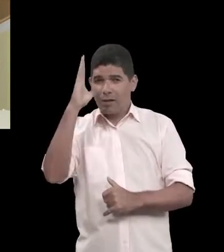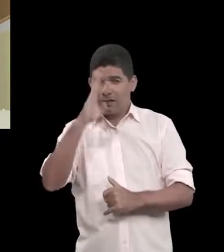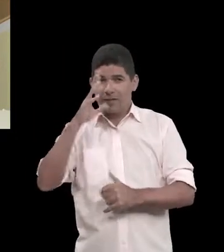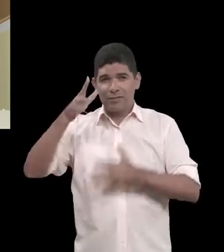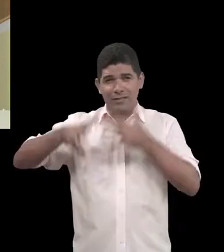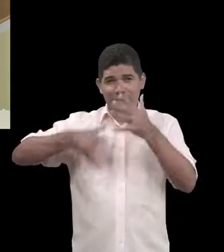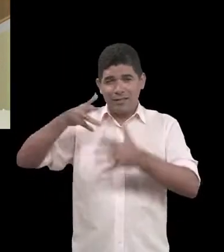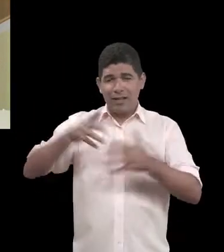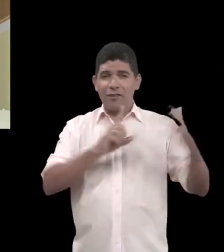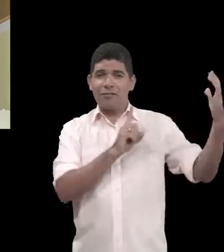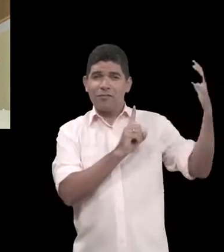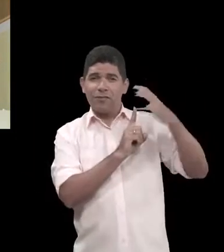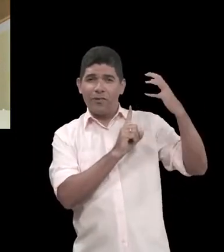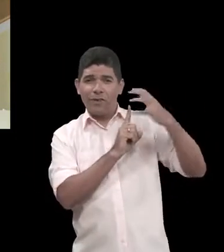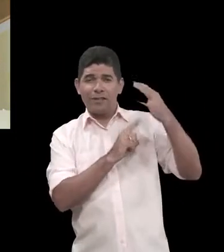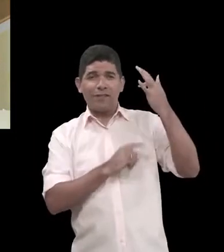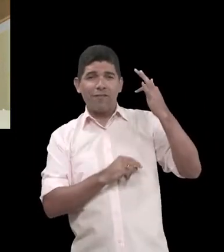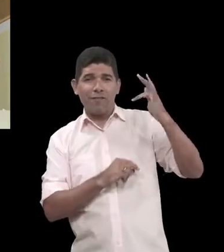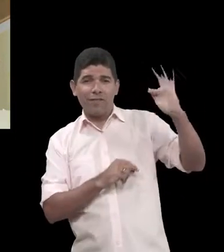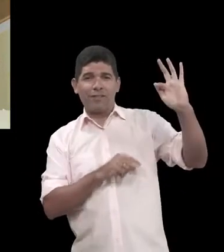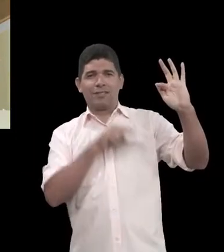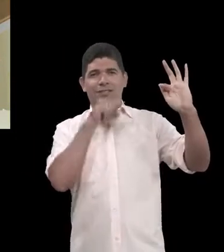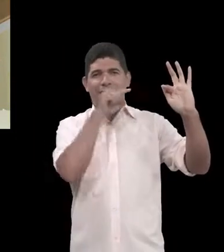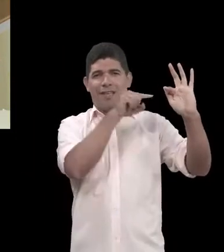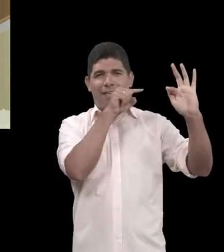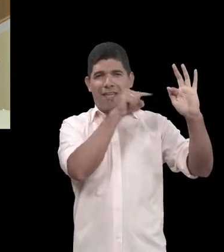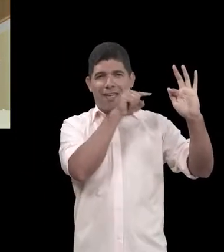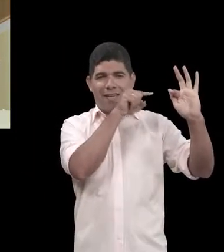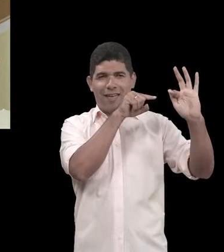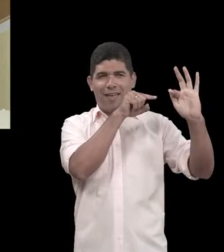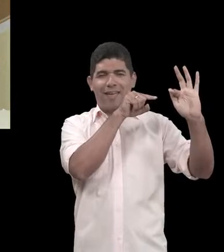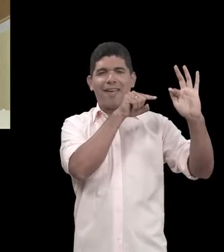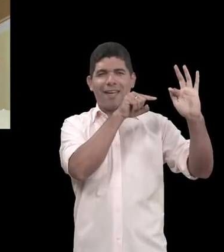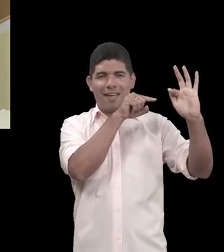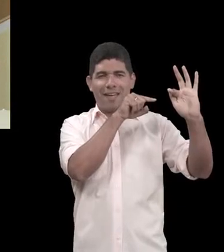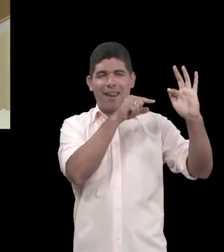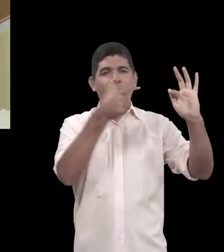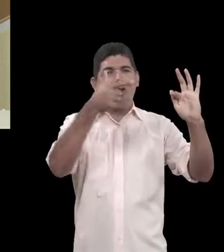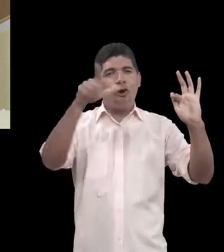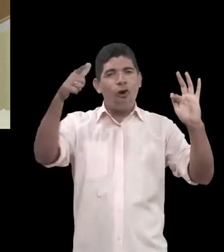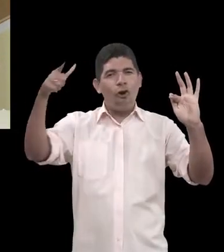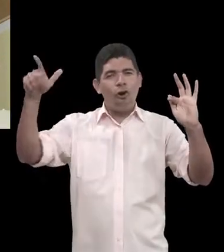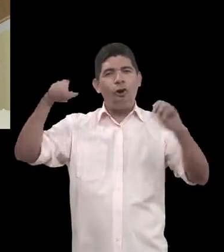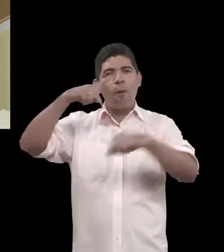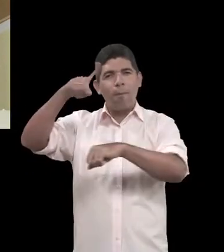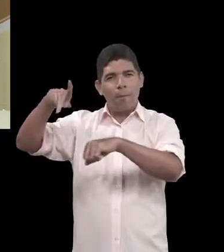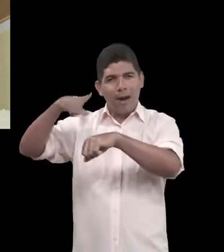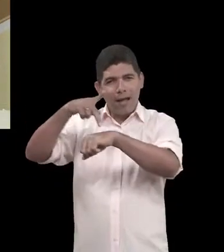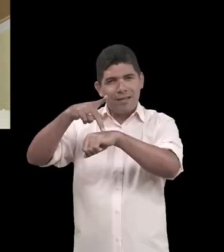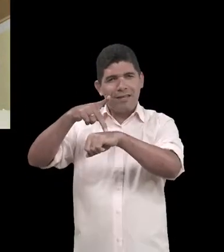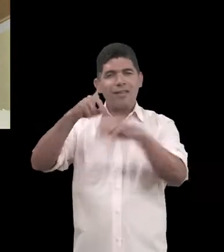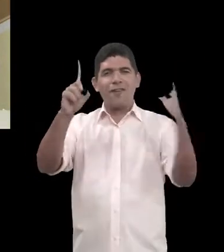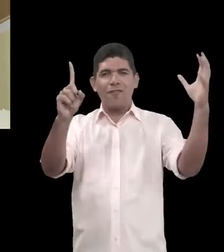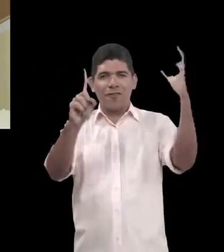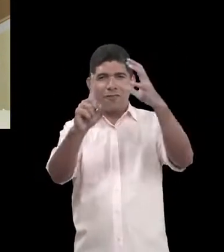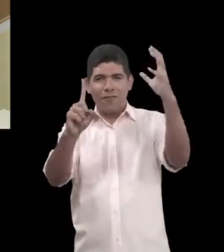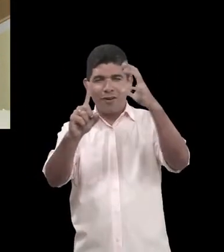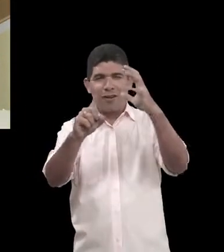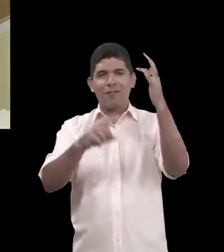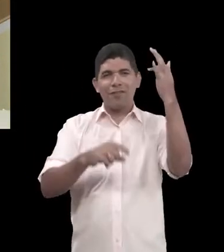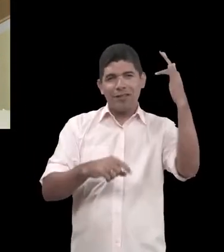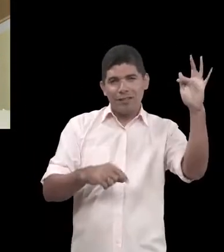forte. Então, ela vai ter traços comuns com outros países que têm influência francesa também, como Estados